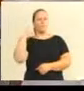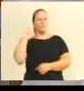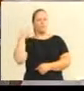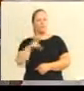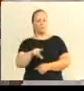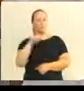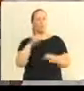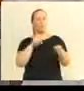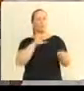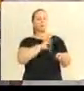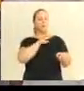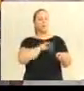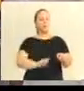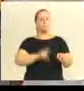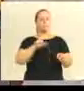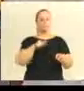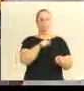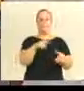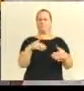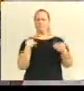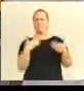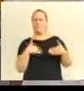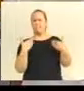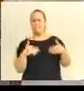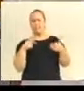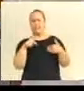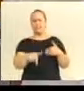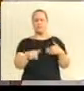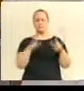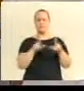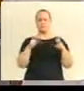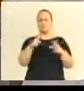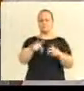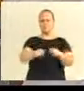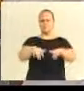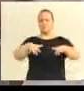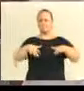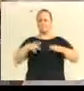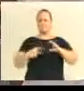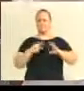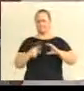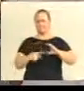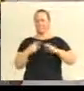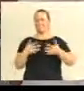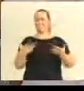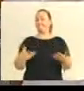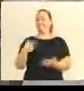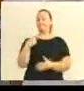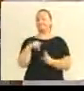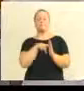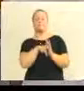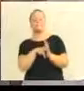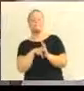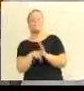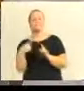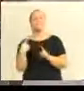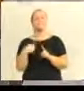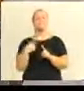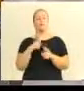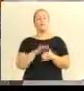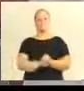outros da base governista ficam passeando aqui no plenário desta casa nós temos que apurar essas situações também é dessa forma que nós temos que salvar urbe